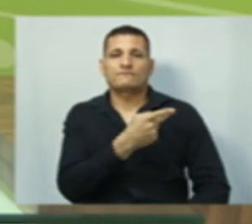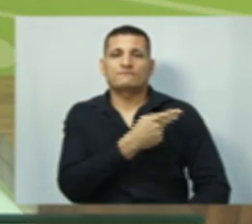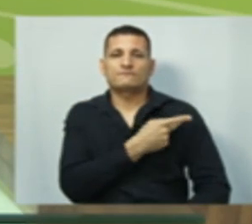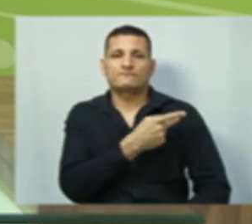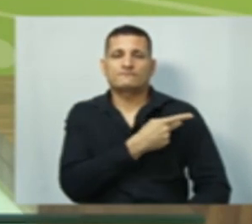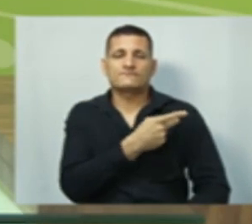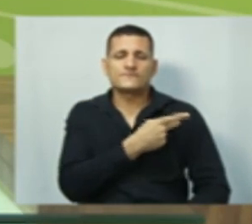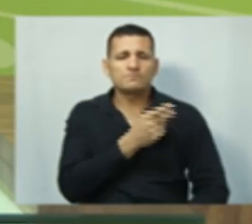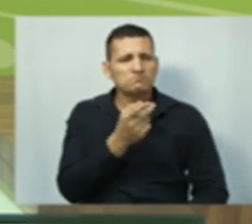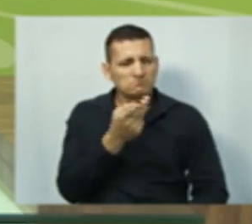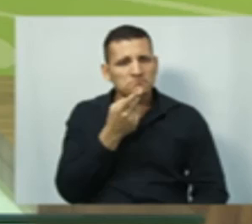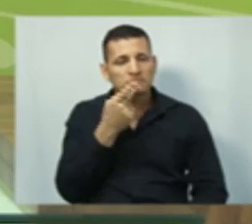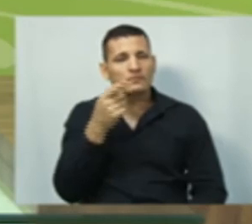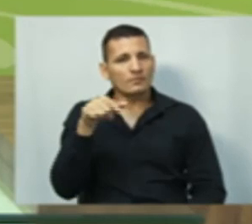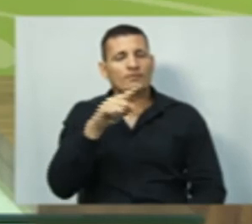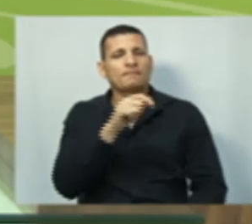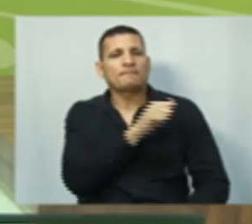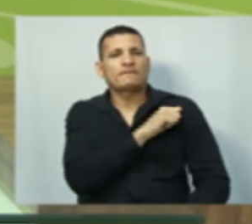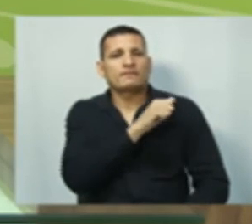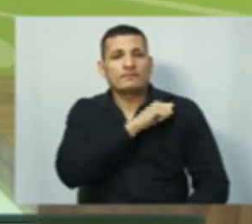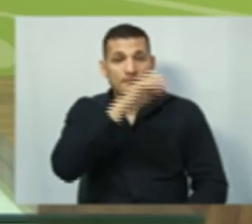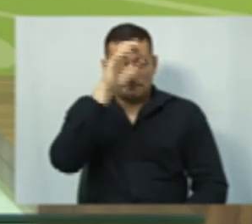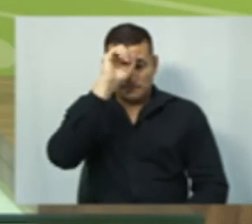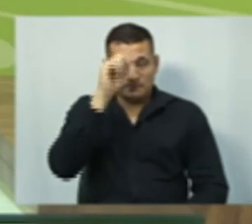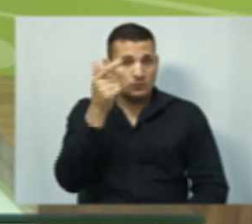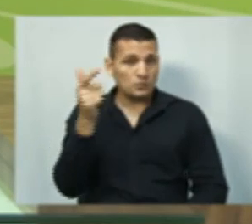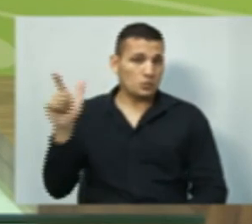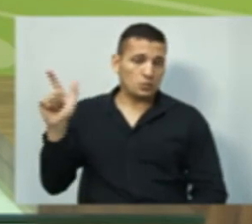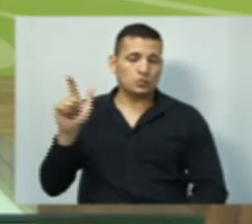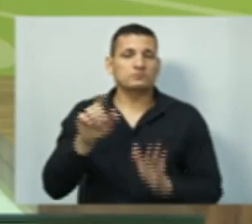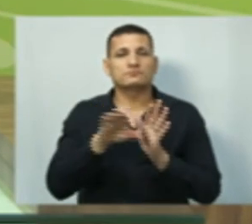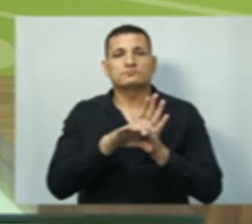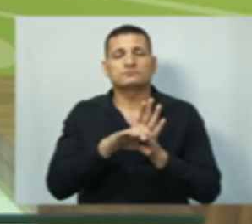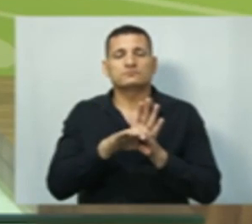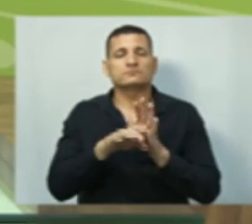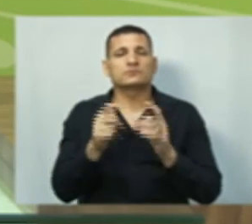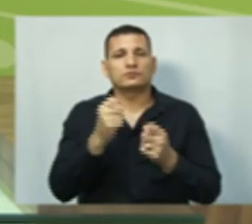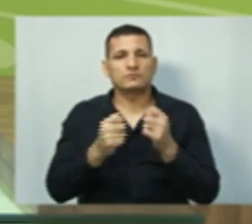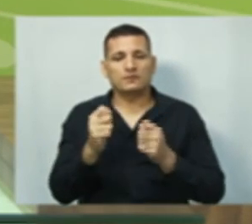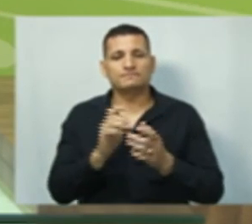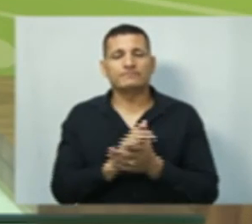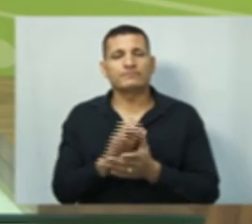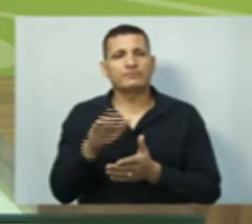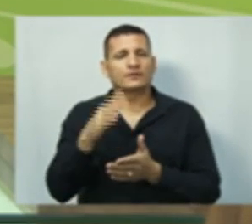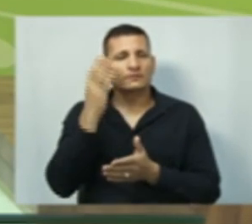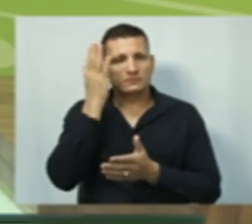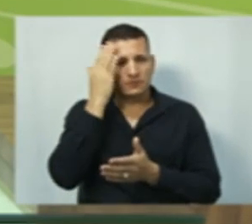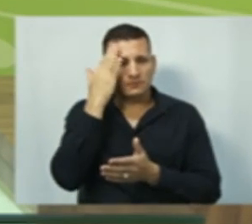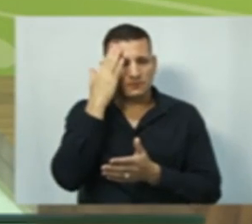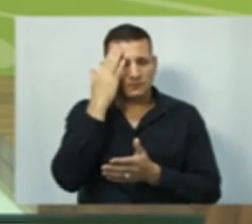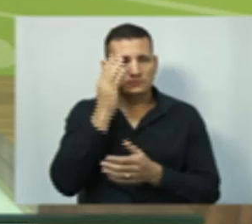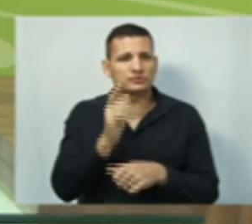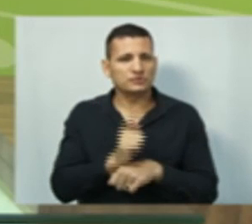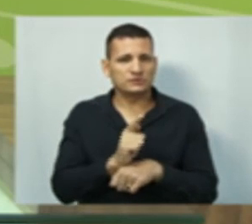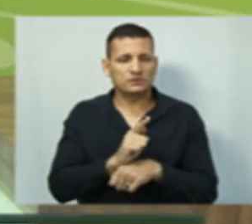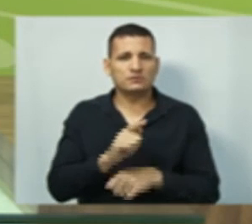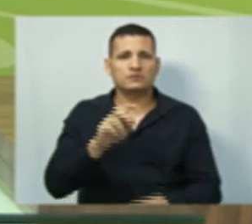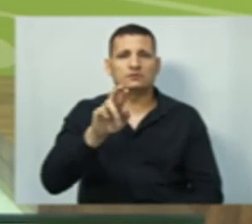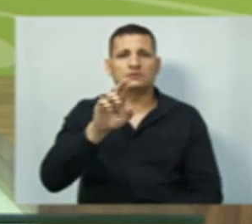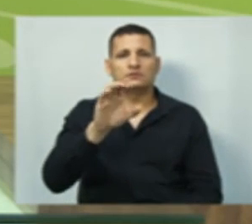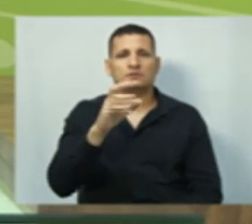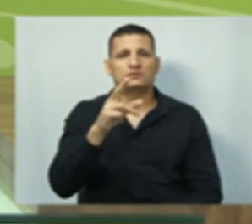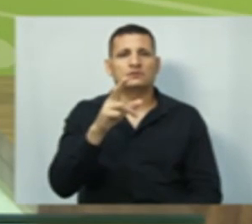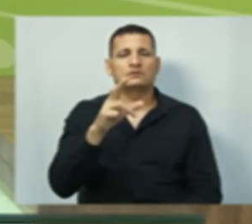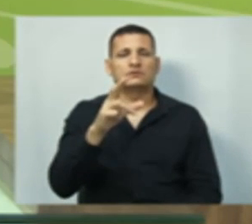alunos aprenderam uma outra definição de economia, que é saber gerenciar os recursos. Isso é muito